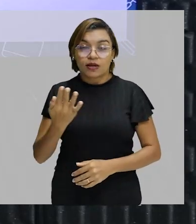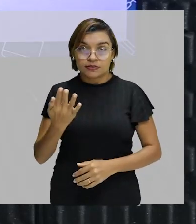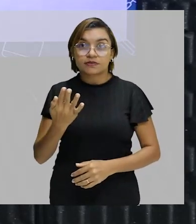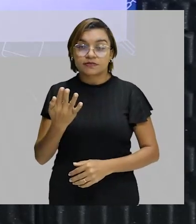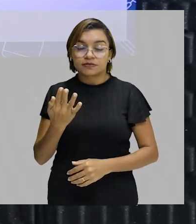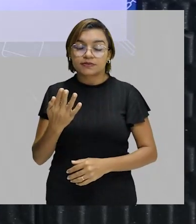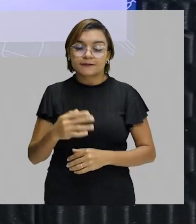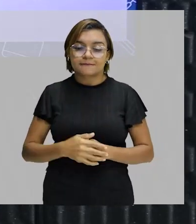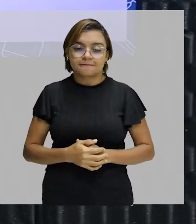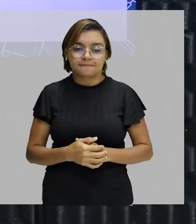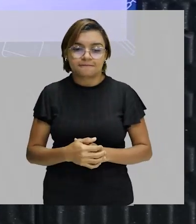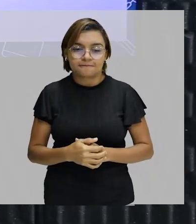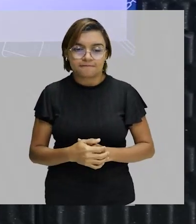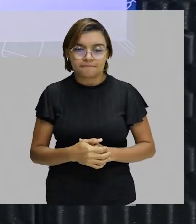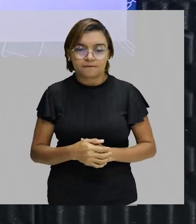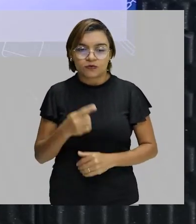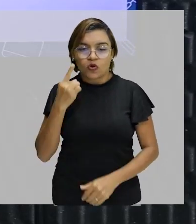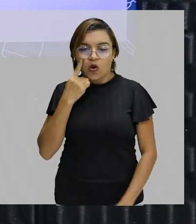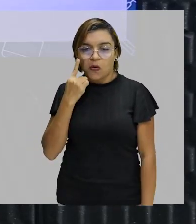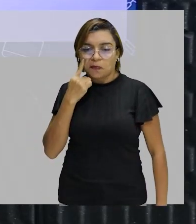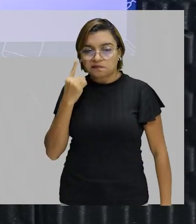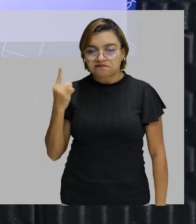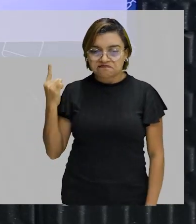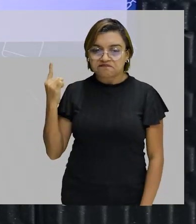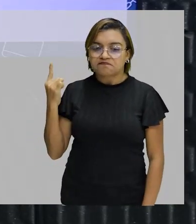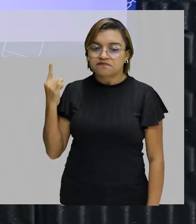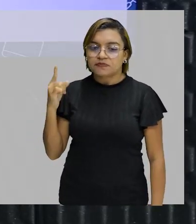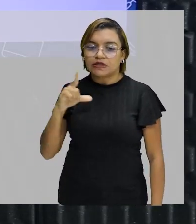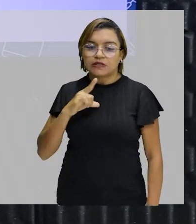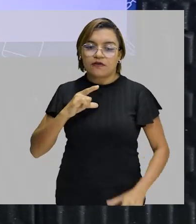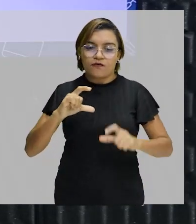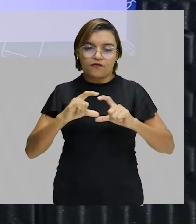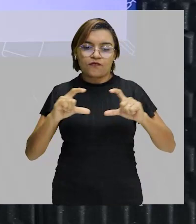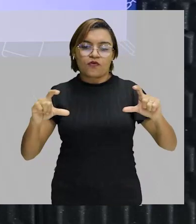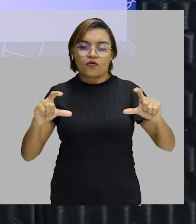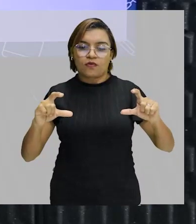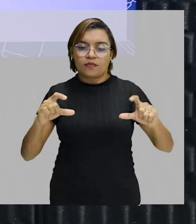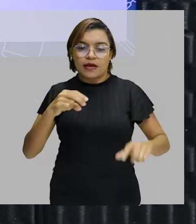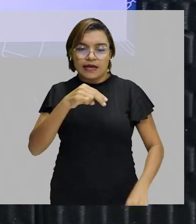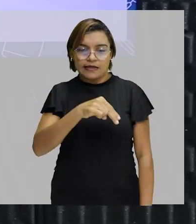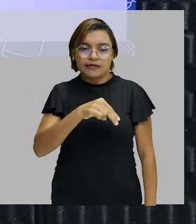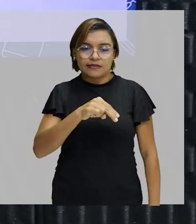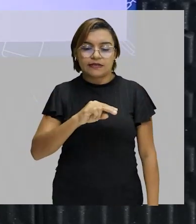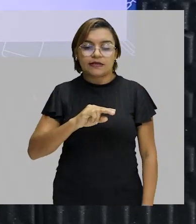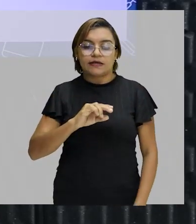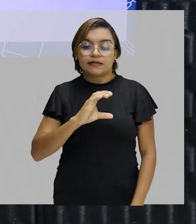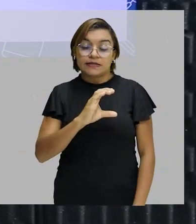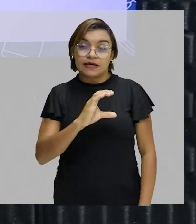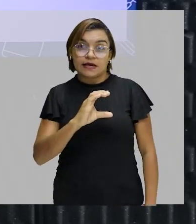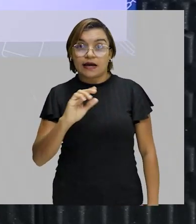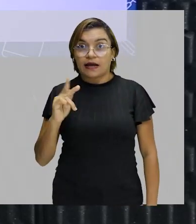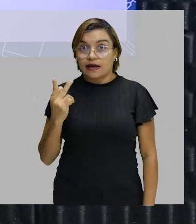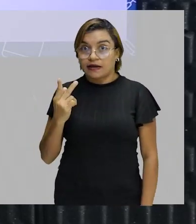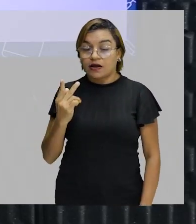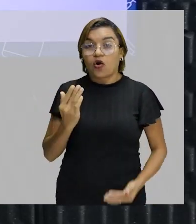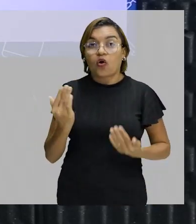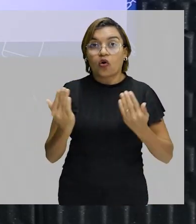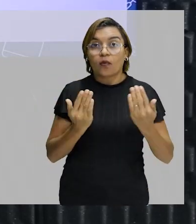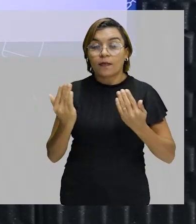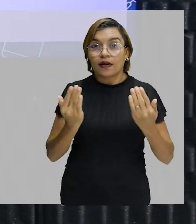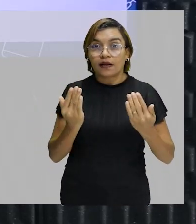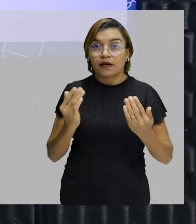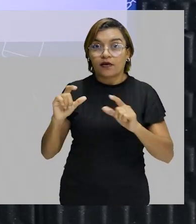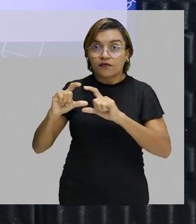certo? Olha só, se eu pegar aqui a fórmula mínima CH e comparar com a fórmula molecular